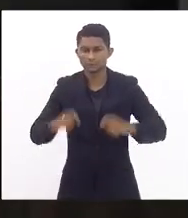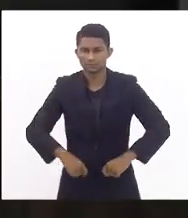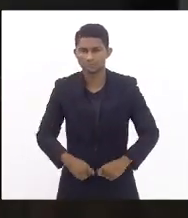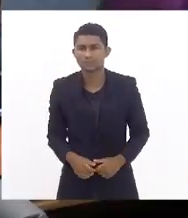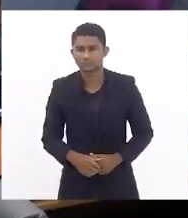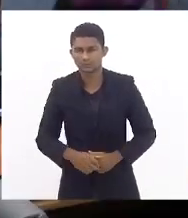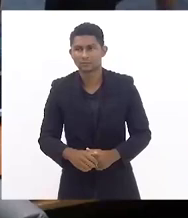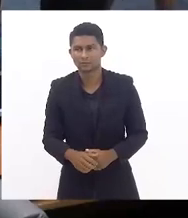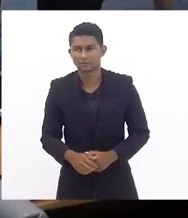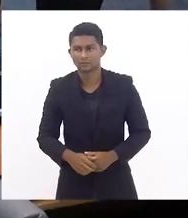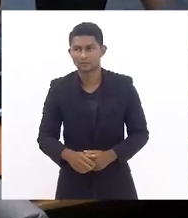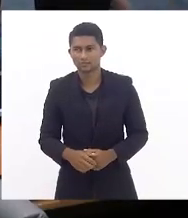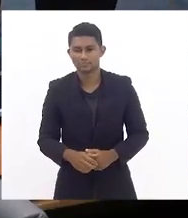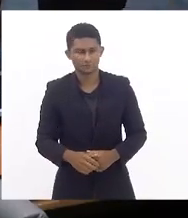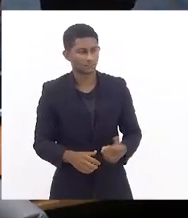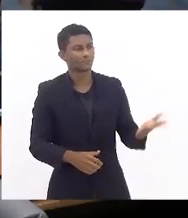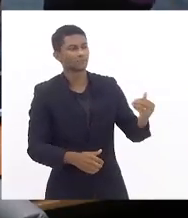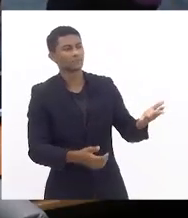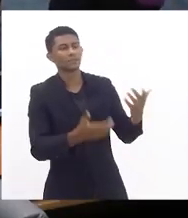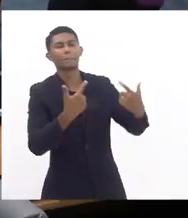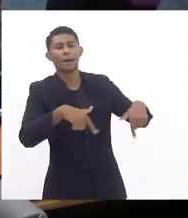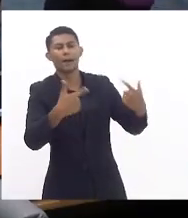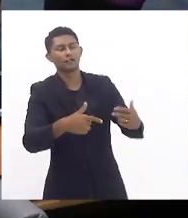Trabalhar, deputado, por favor.